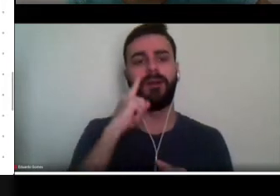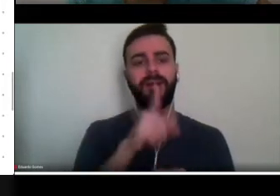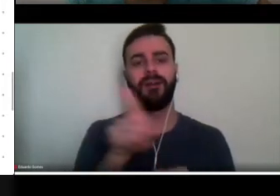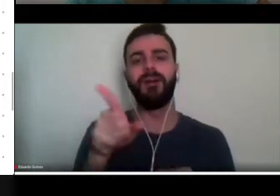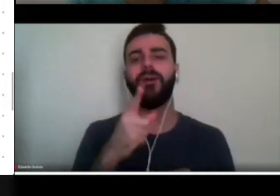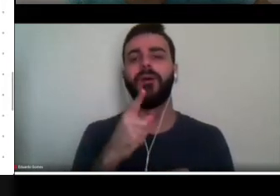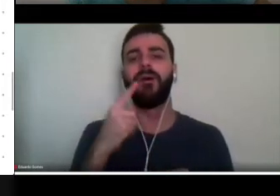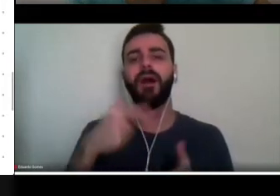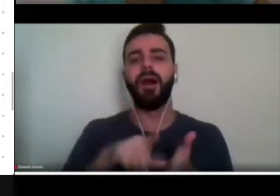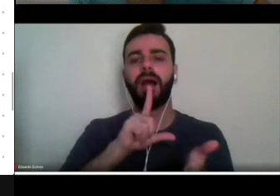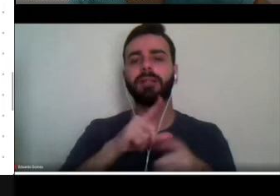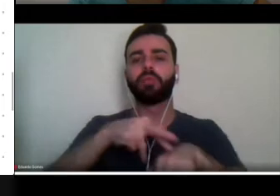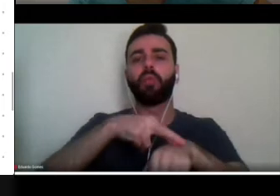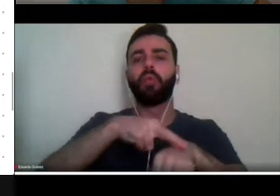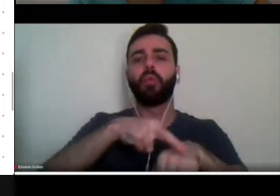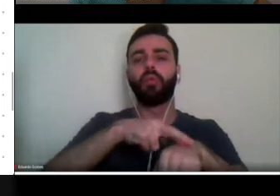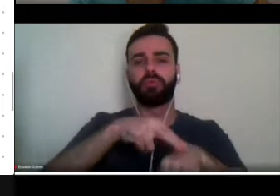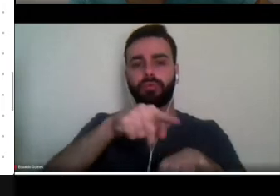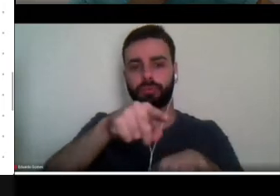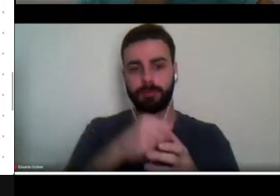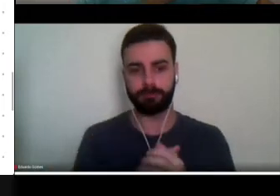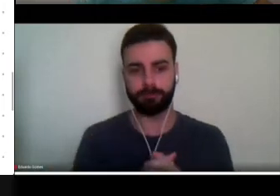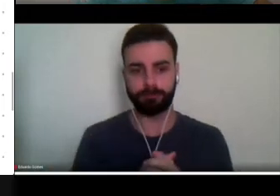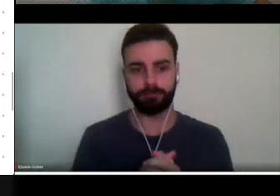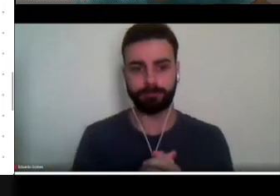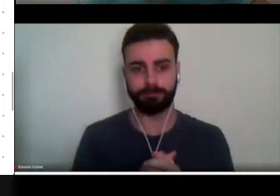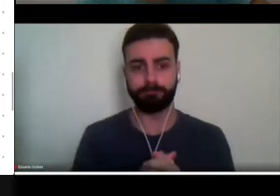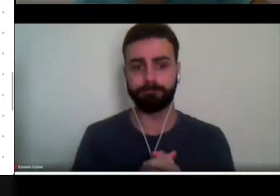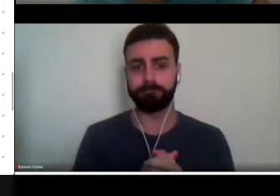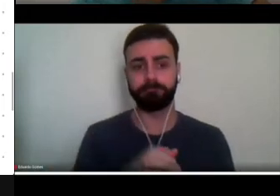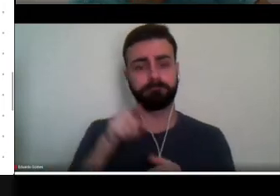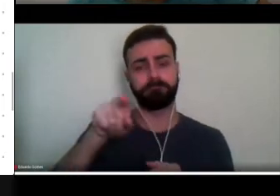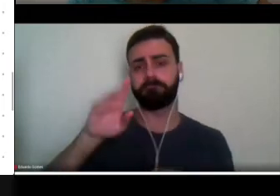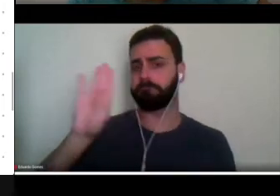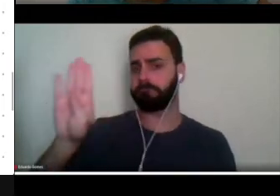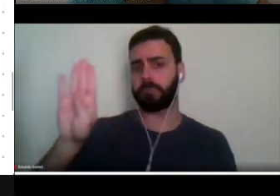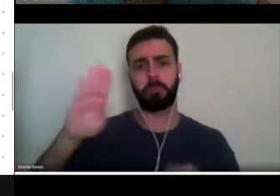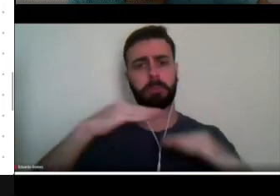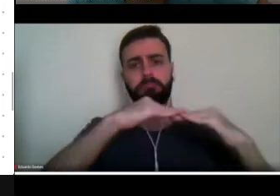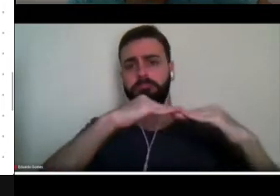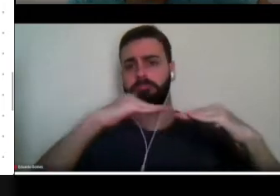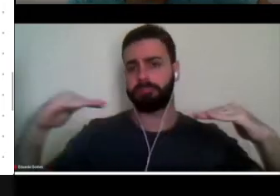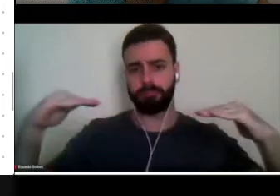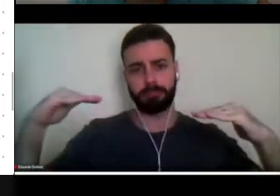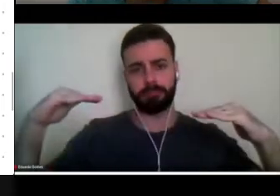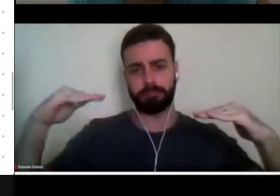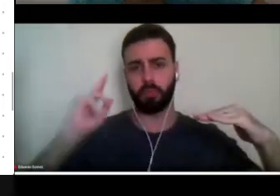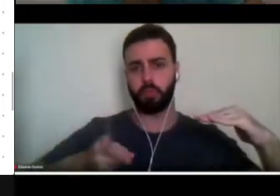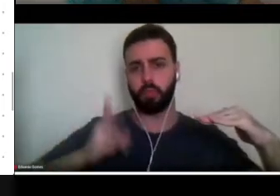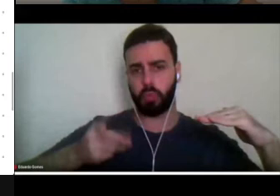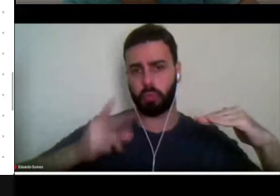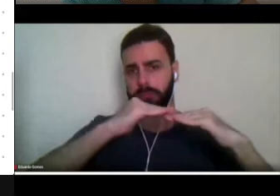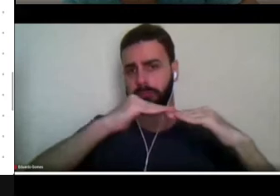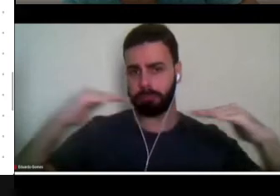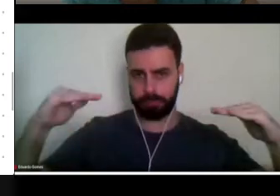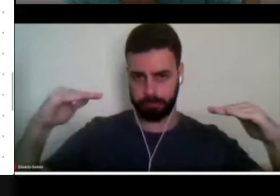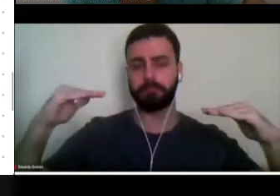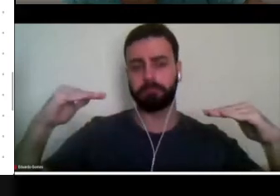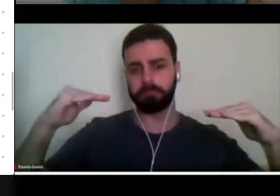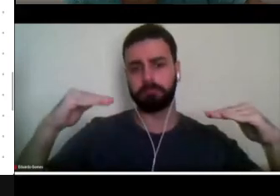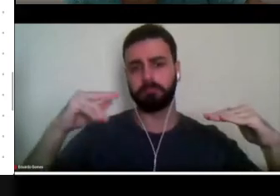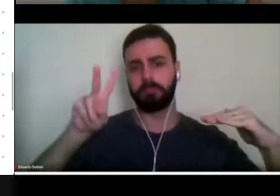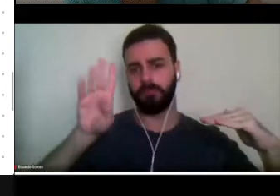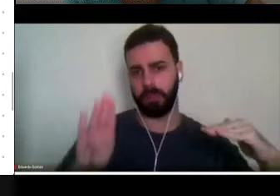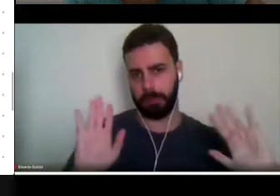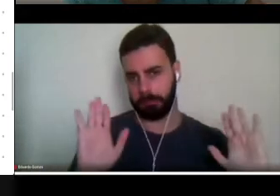a mesma velocidade. Então, o VB tem uma cara mais ou menos assim. E que ponto que é esse aqui? Né? Esse ponto aqui